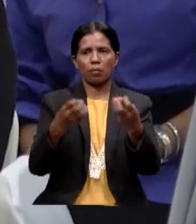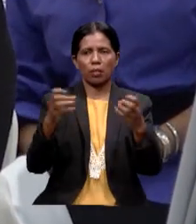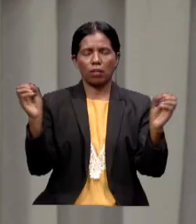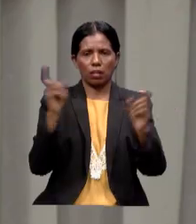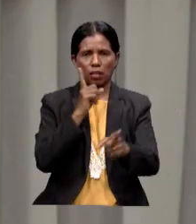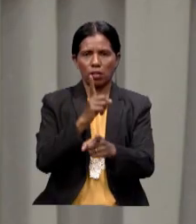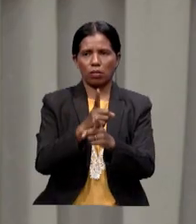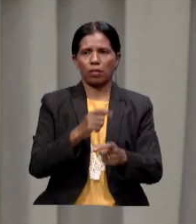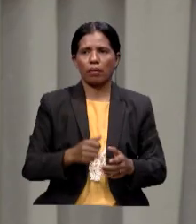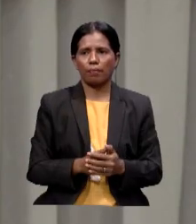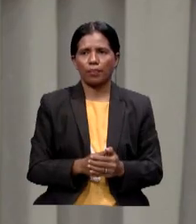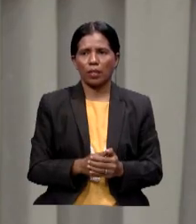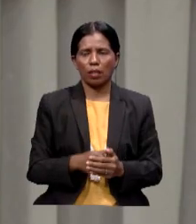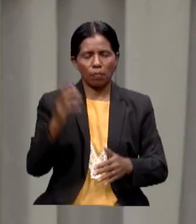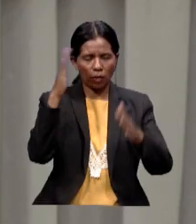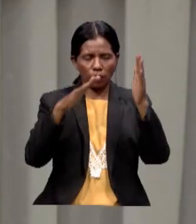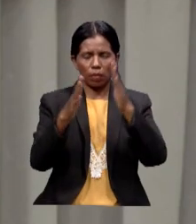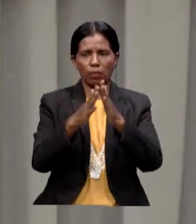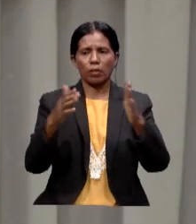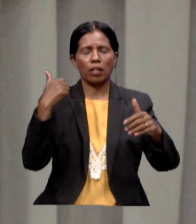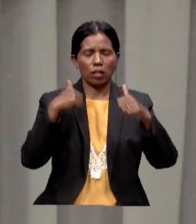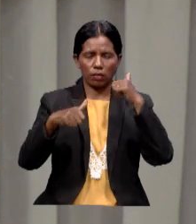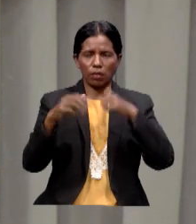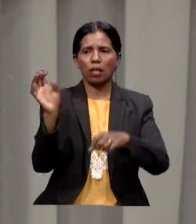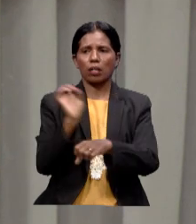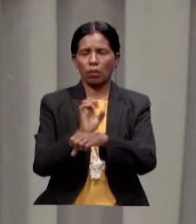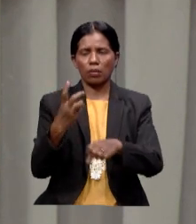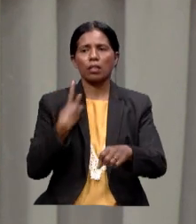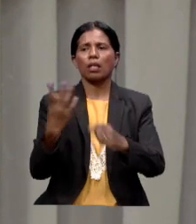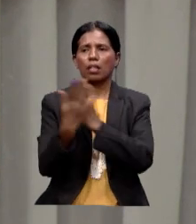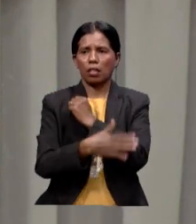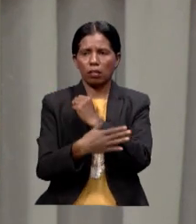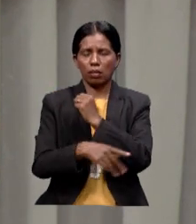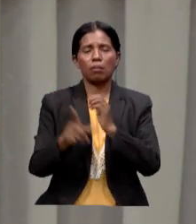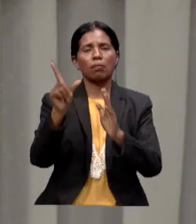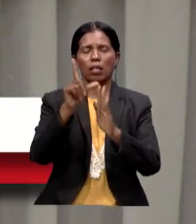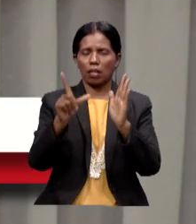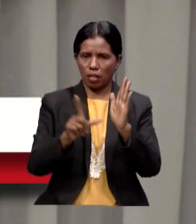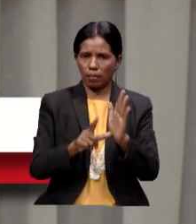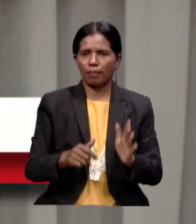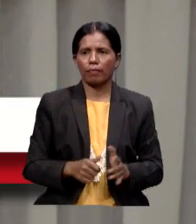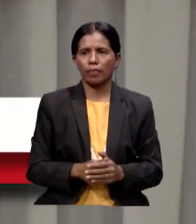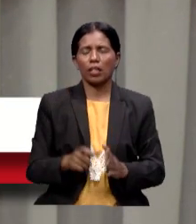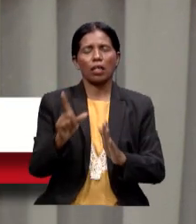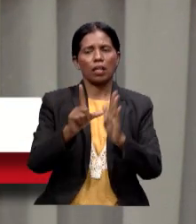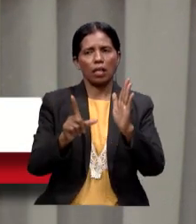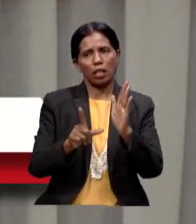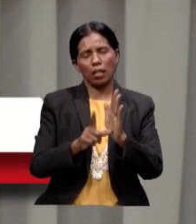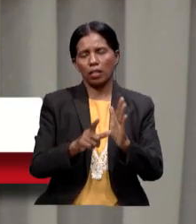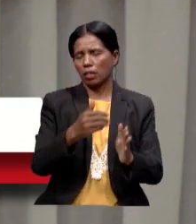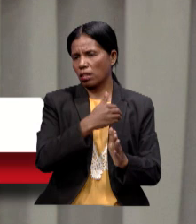laklaru. Problema bot ida ba atividade economia e harai mak legislação. Lei balo sedau